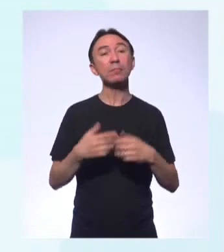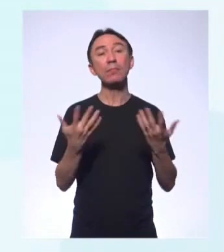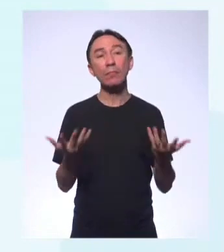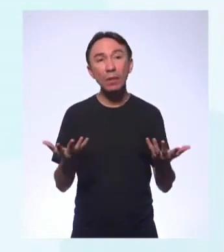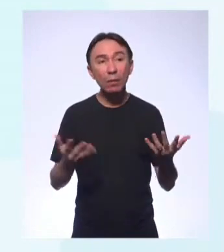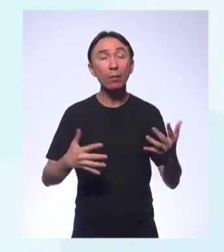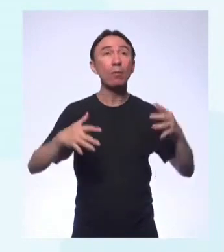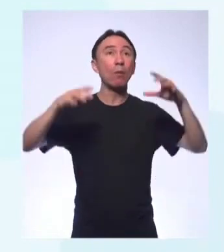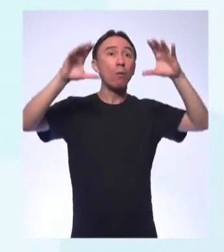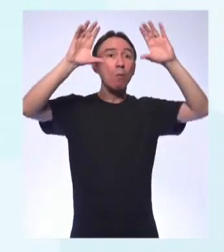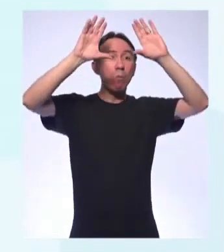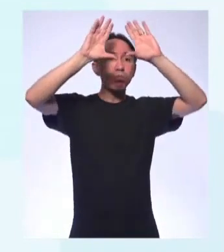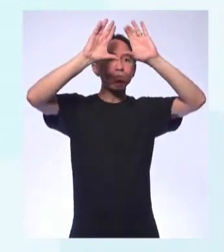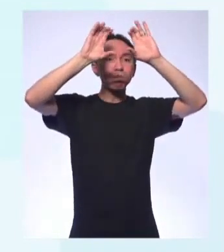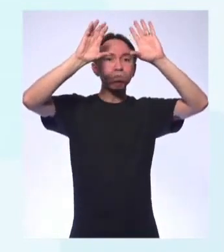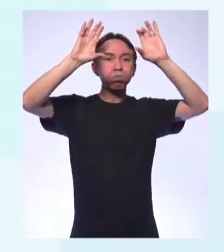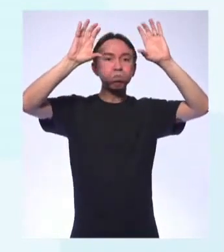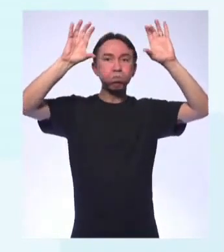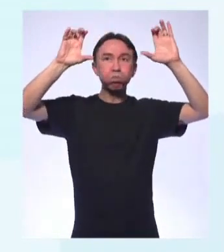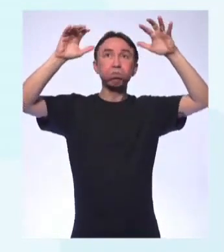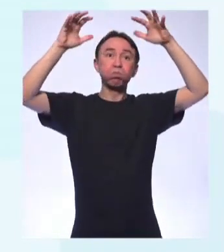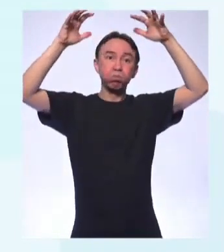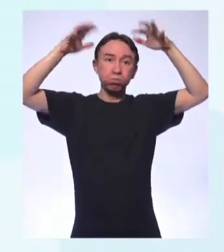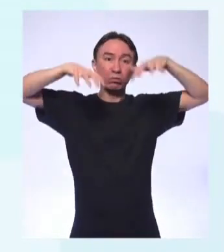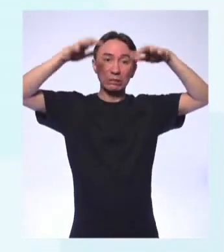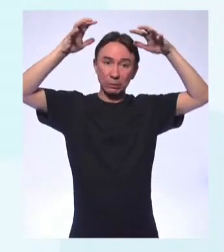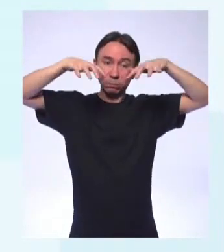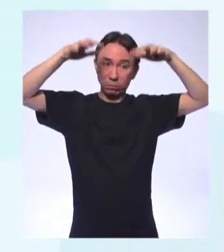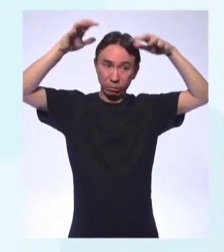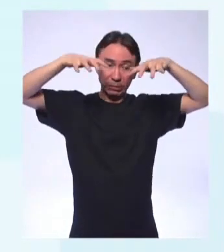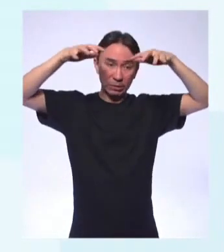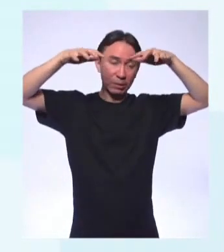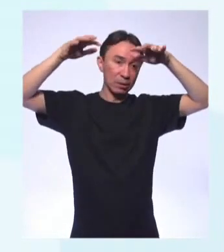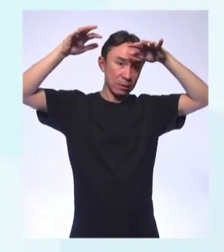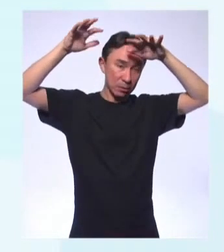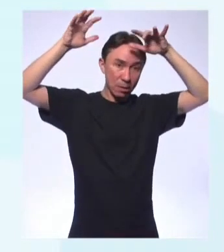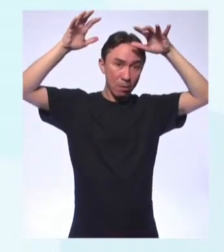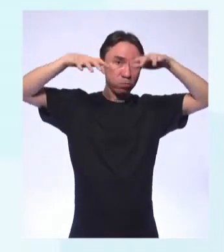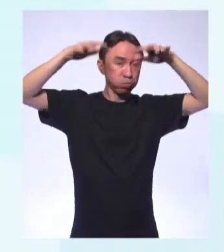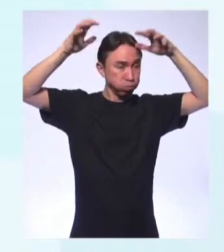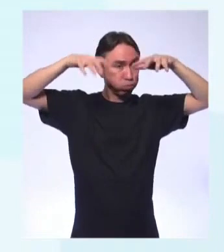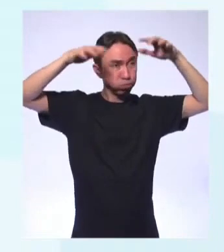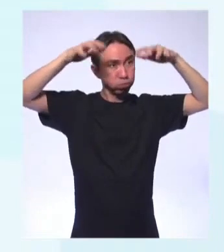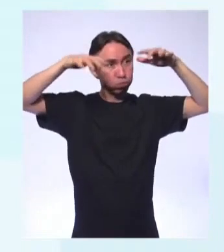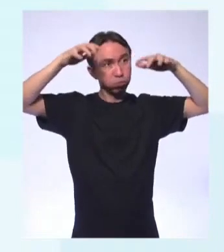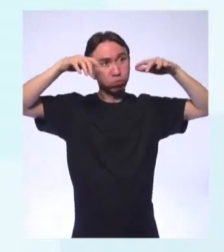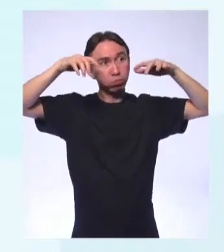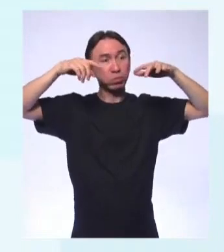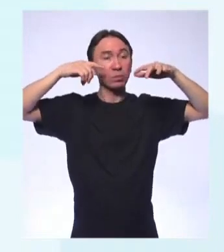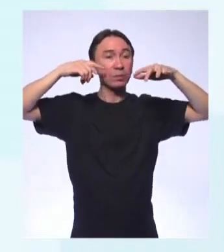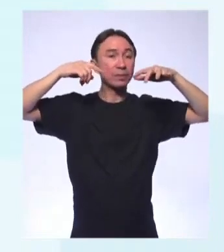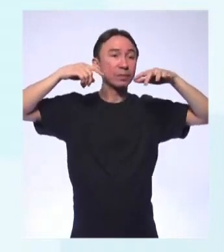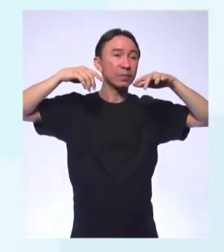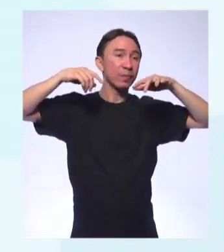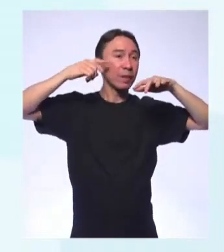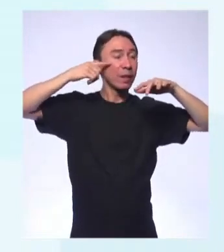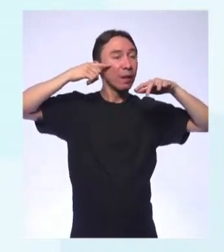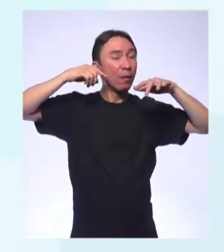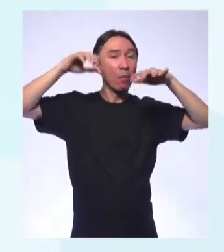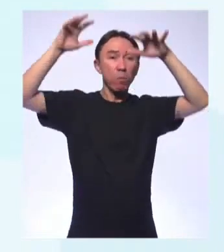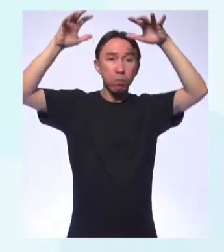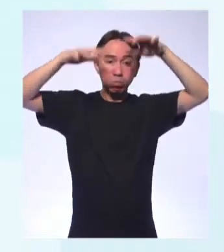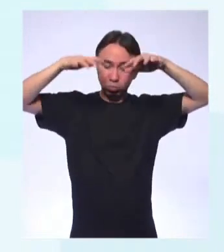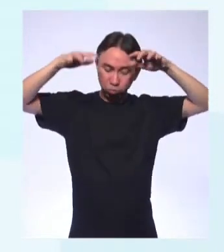a precipitação, essa água ela volta, né, na forma de chuva, certo? Caindo